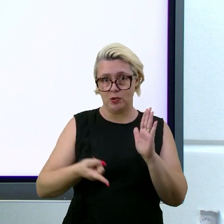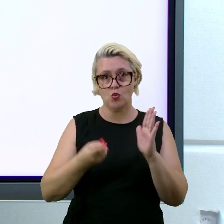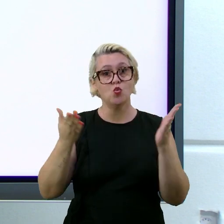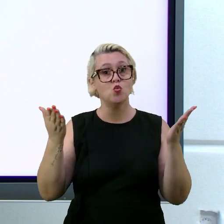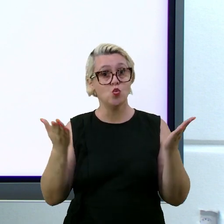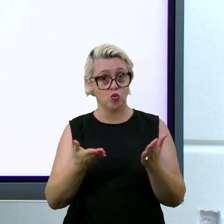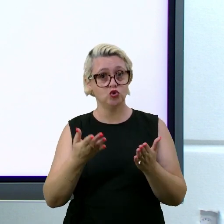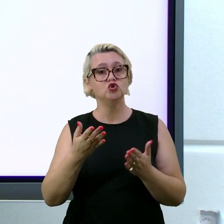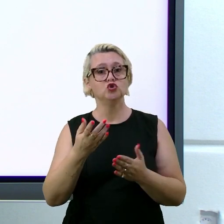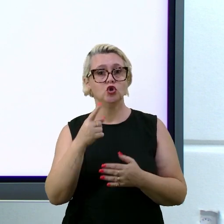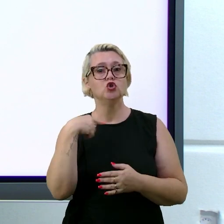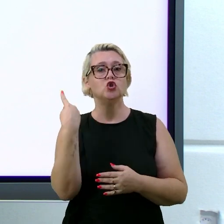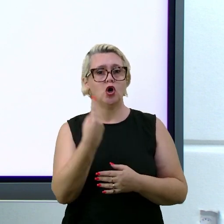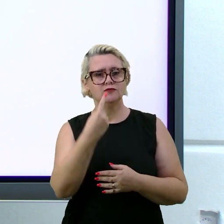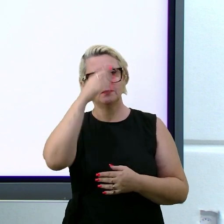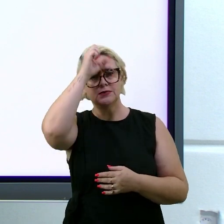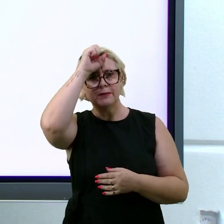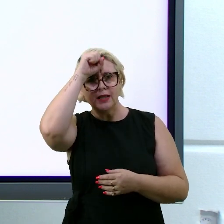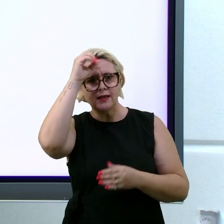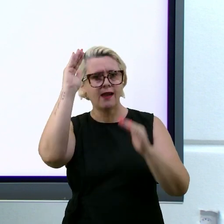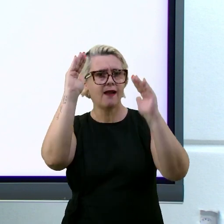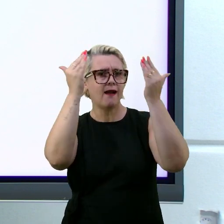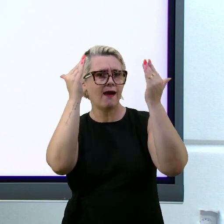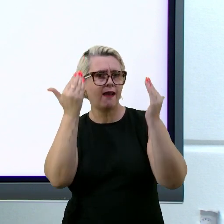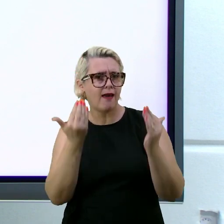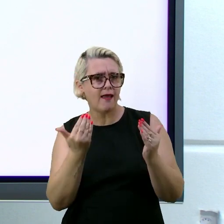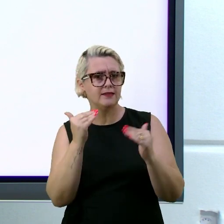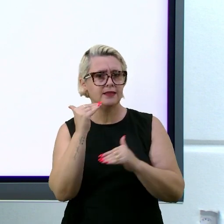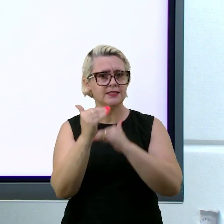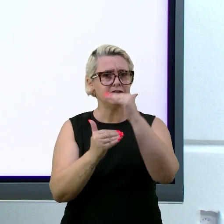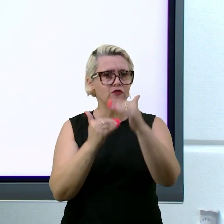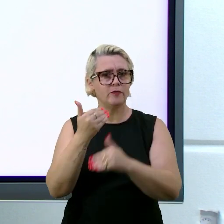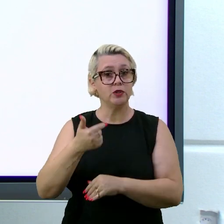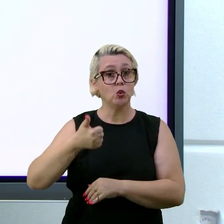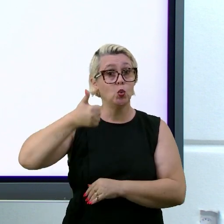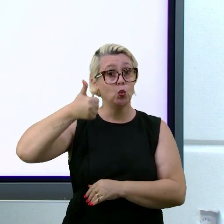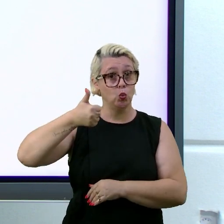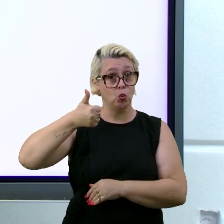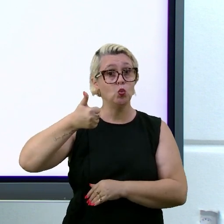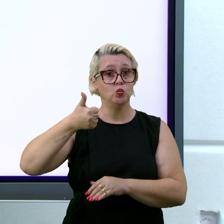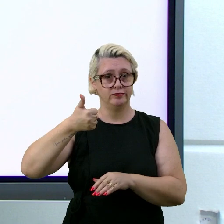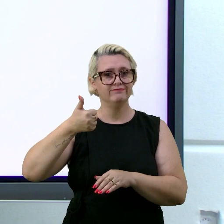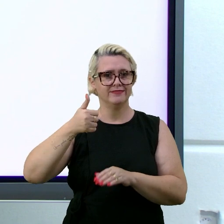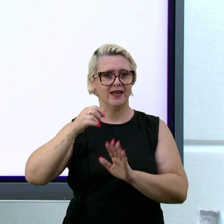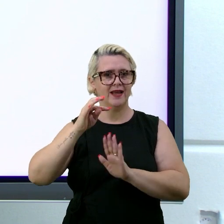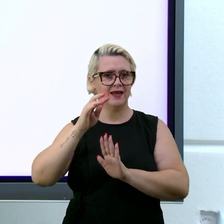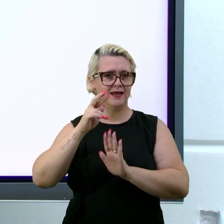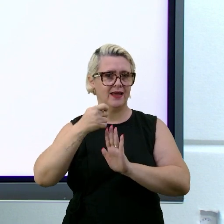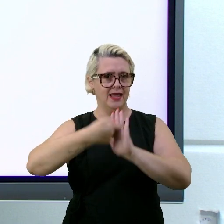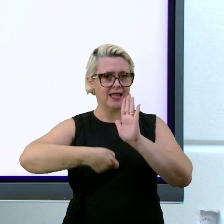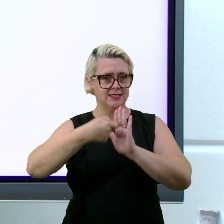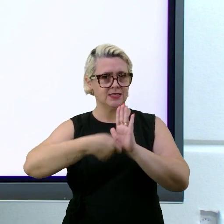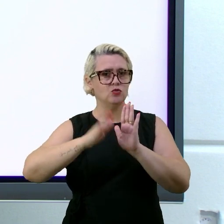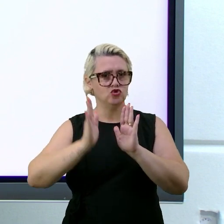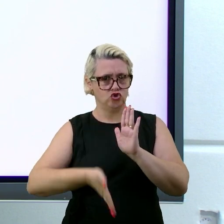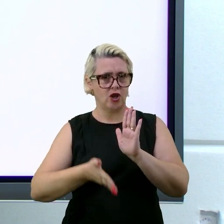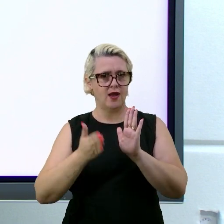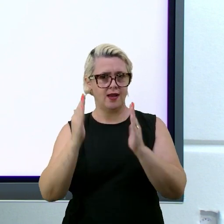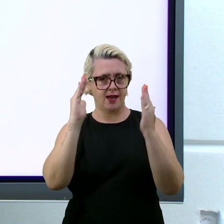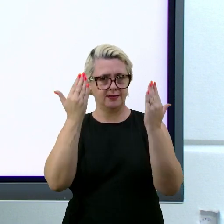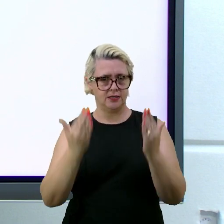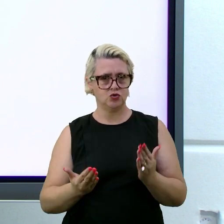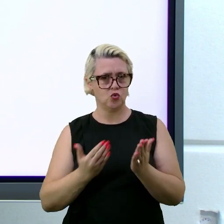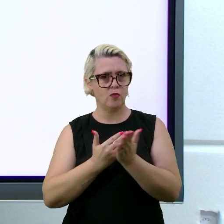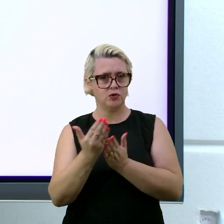Hoje nós vamos analisar o quê? O desenvolvimento 1 daquela redação que nós analisamos,